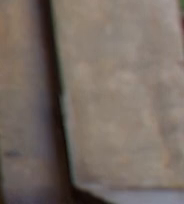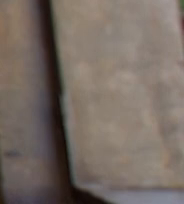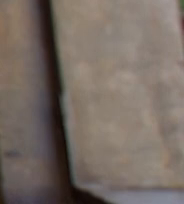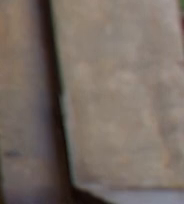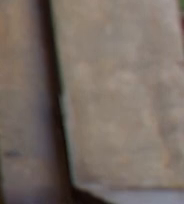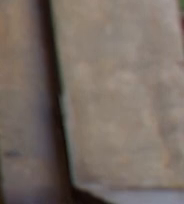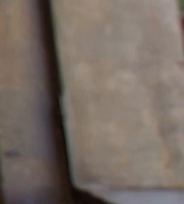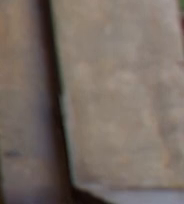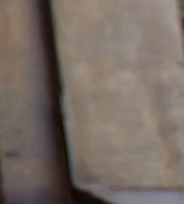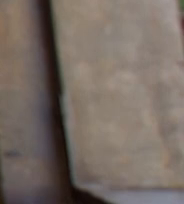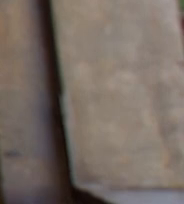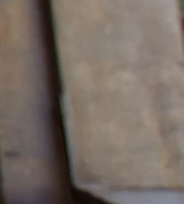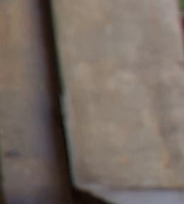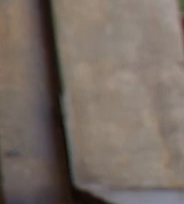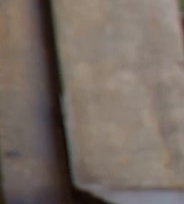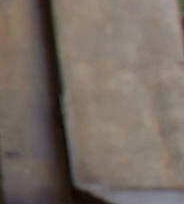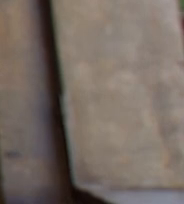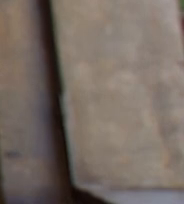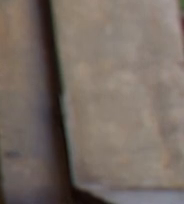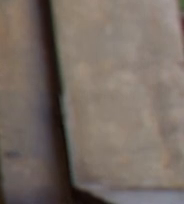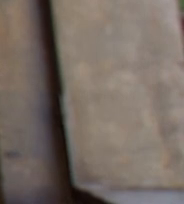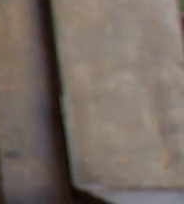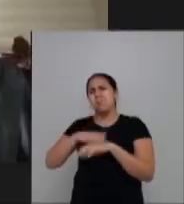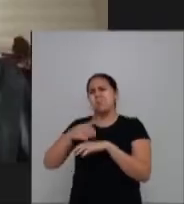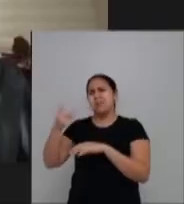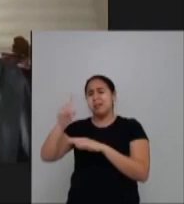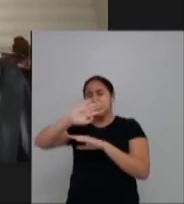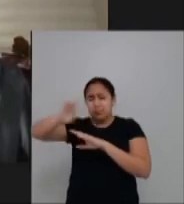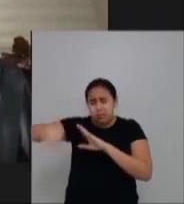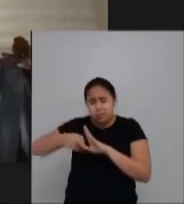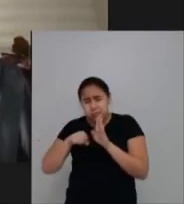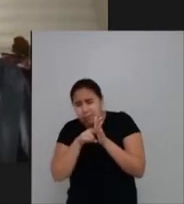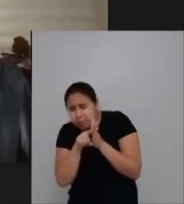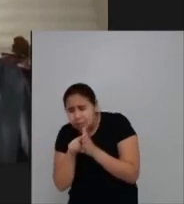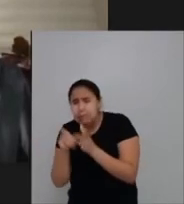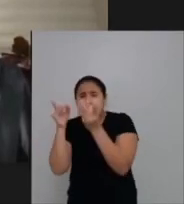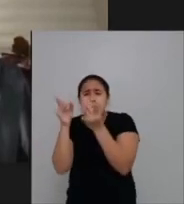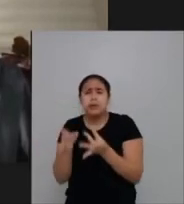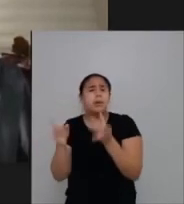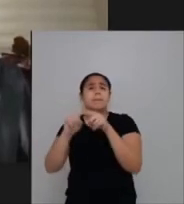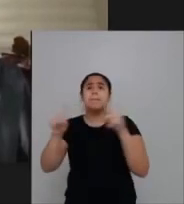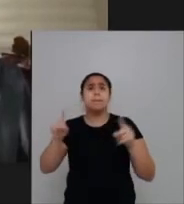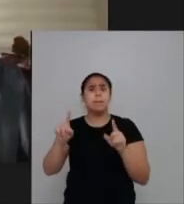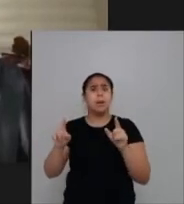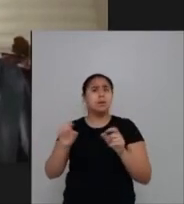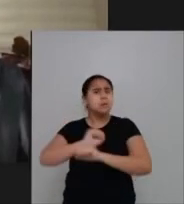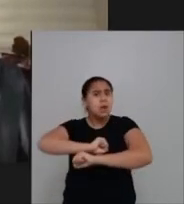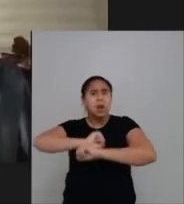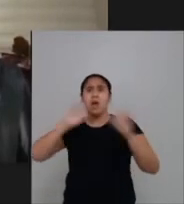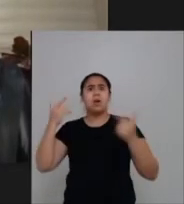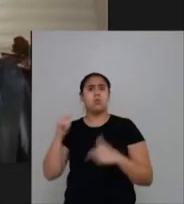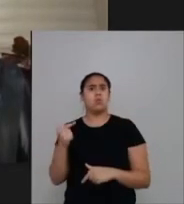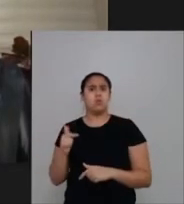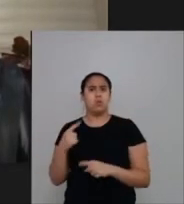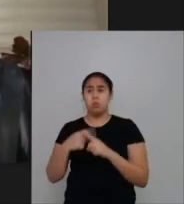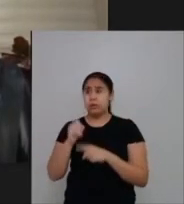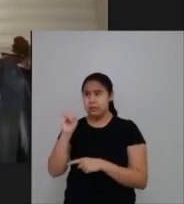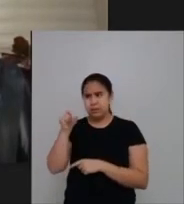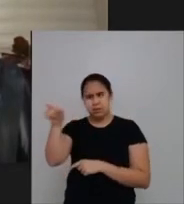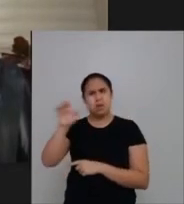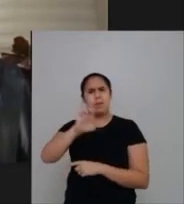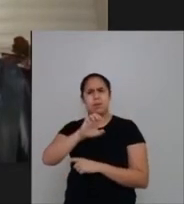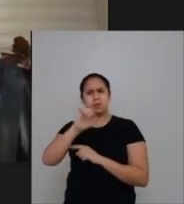na execução de sentenças indenizatórias de ato ilícito. A relatora apontou que não há unanimidade de entendimento sobre o tema, mas que